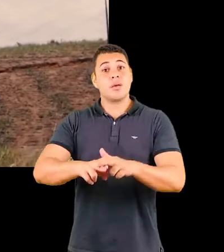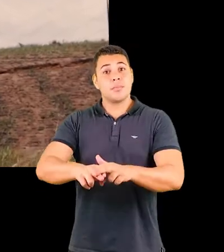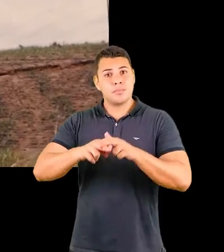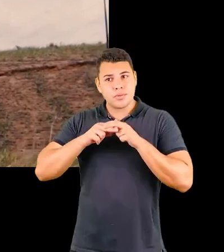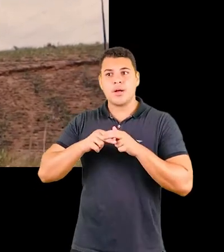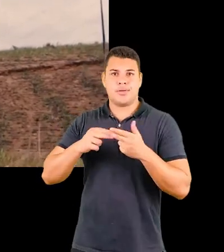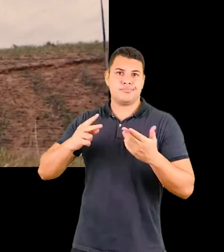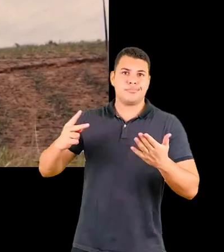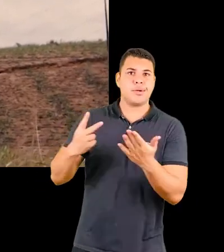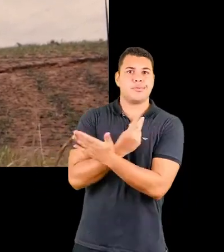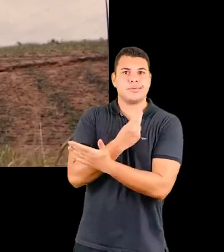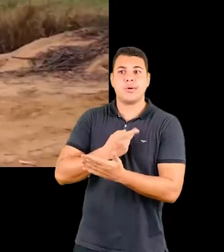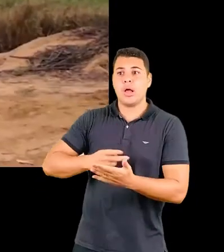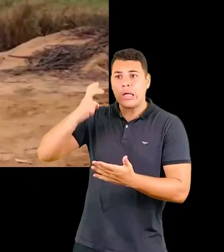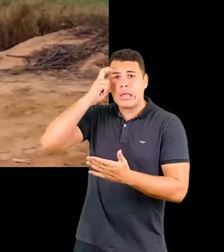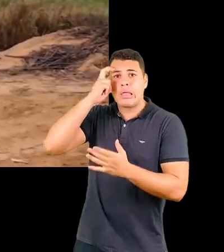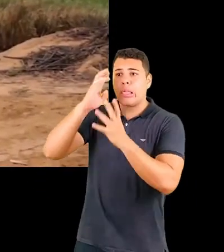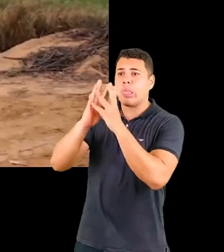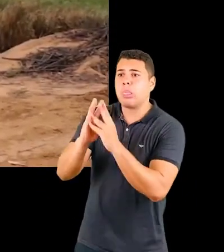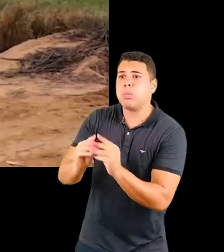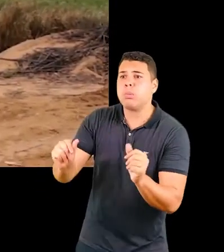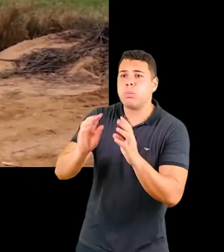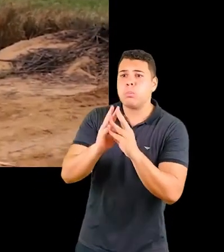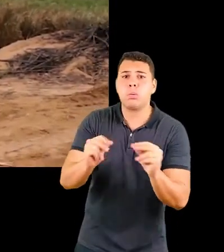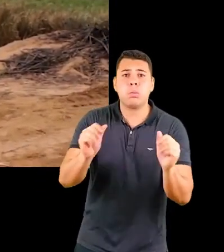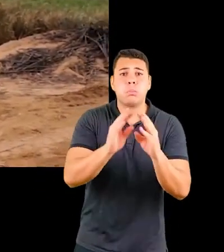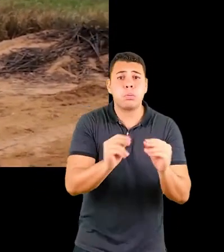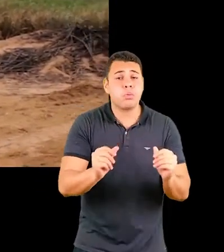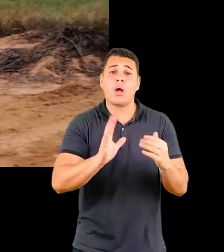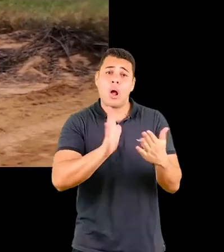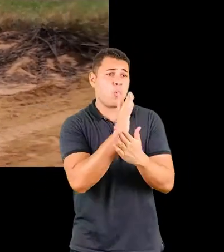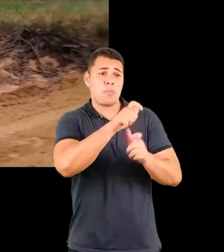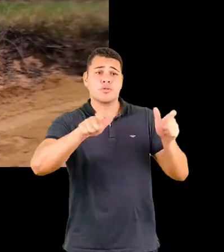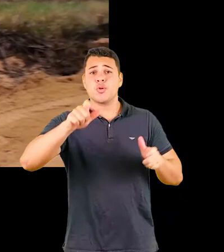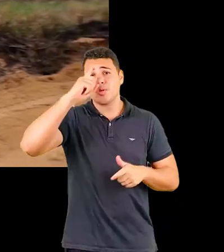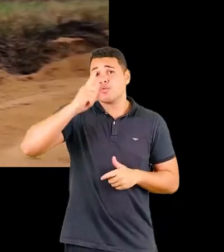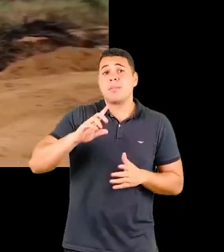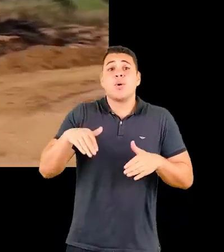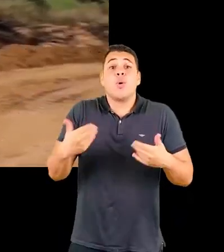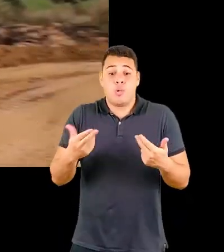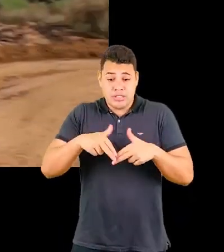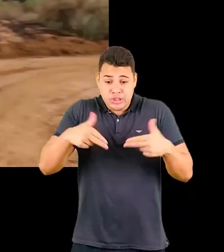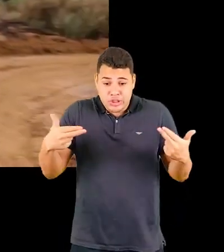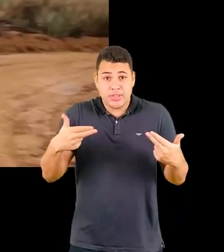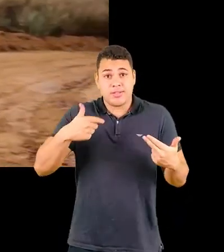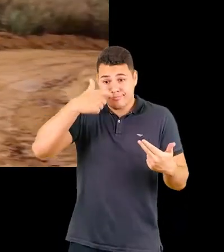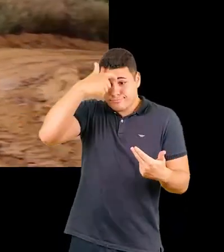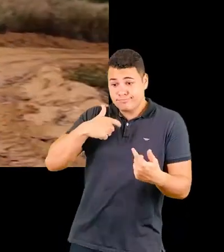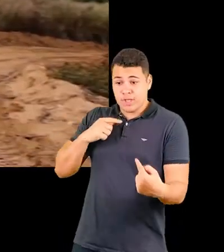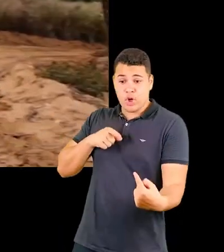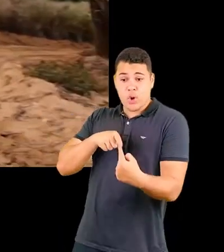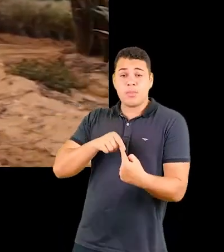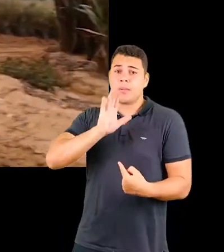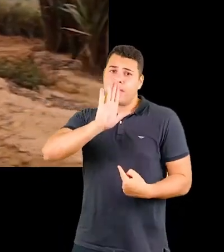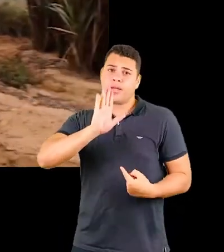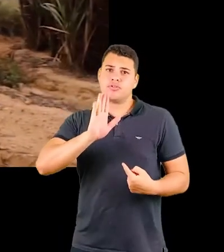etnocídio, muitos não sabem de quais etnias pertencem. Porém, resistem.